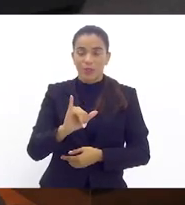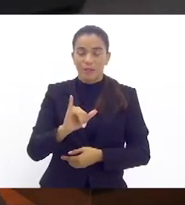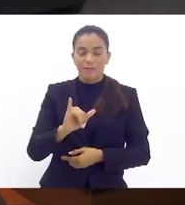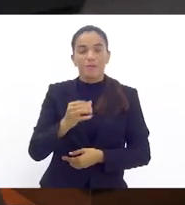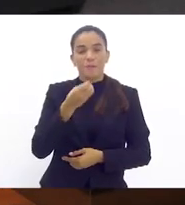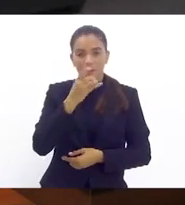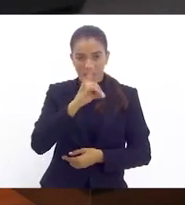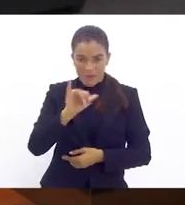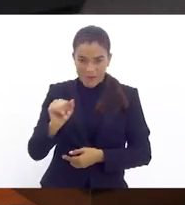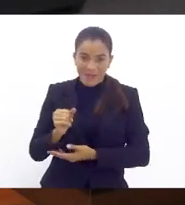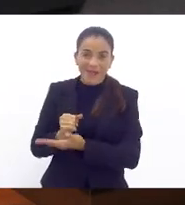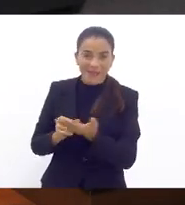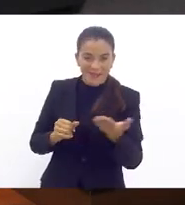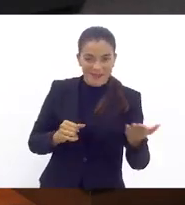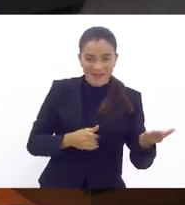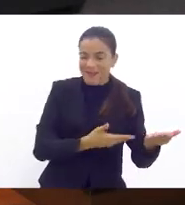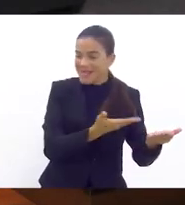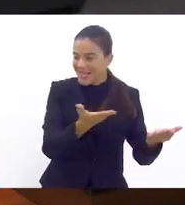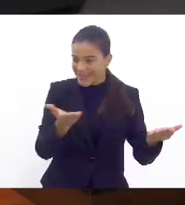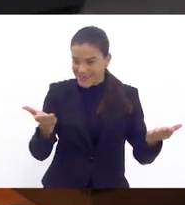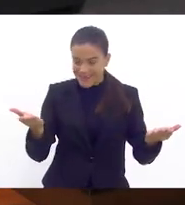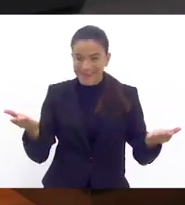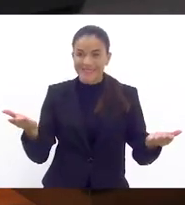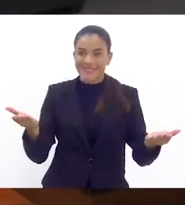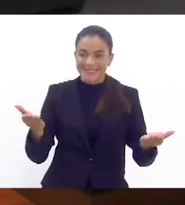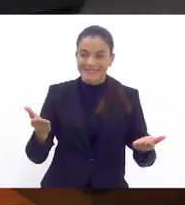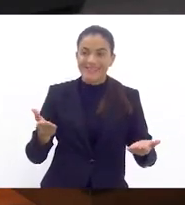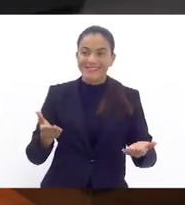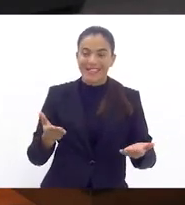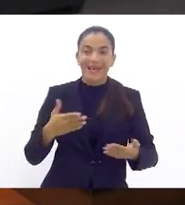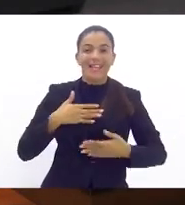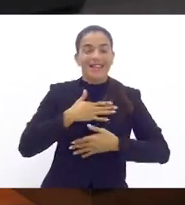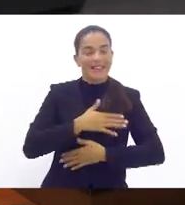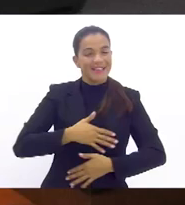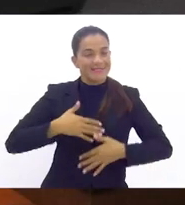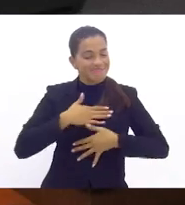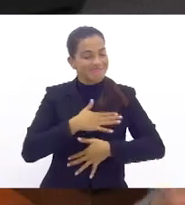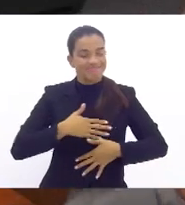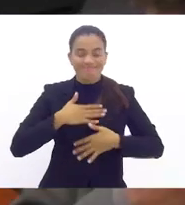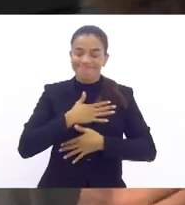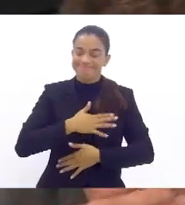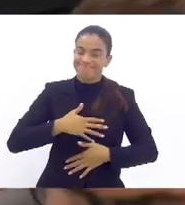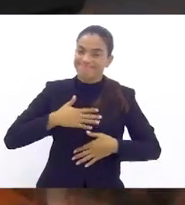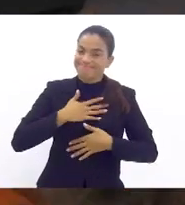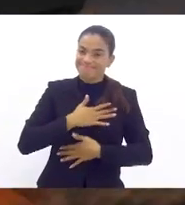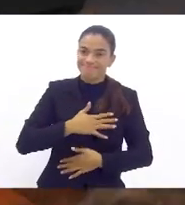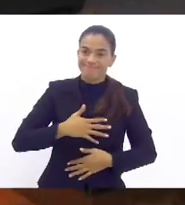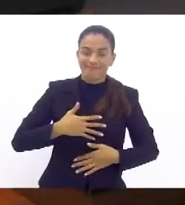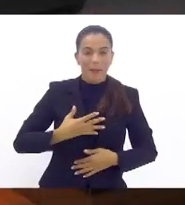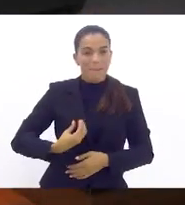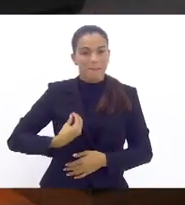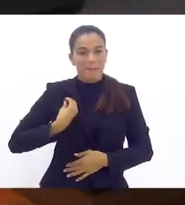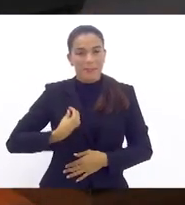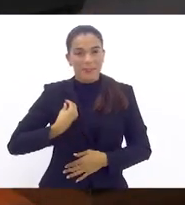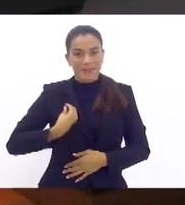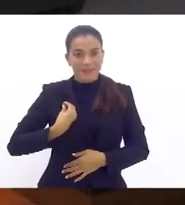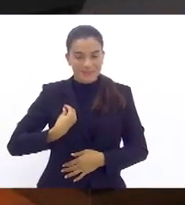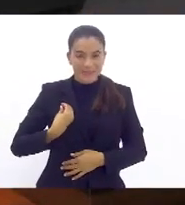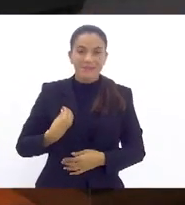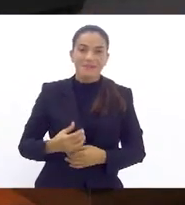Bom dia a todos e a todas. É uma satisfação muito grande participar desta